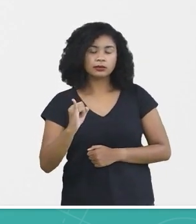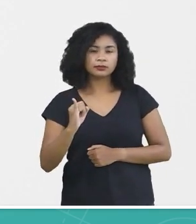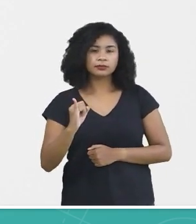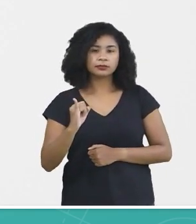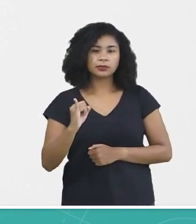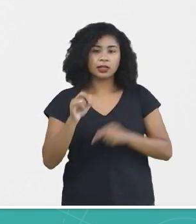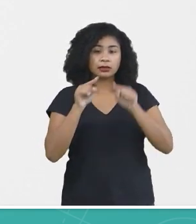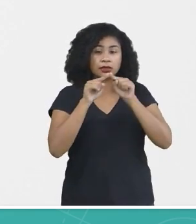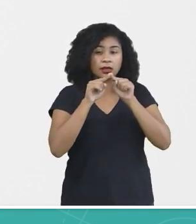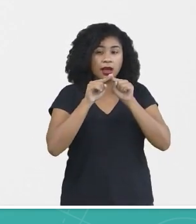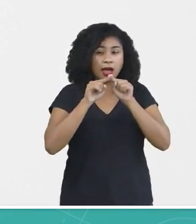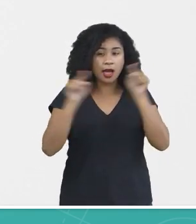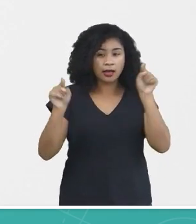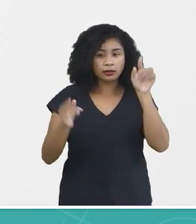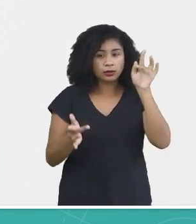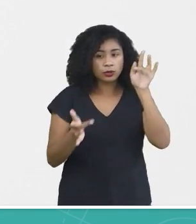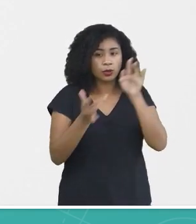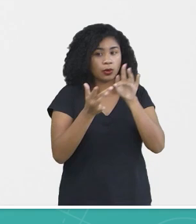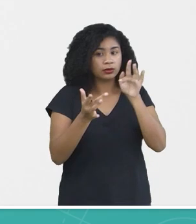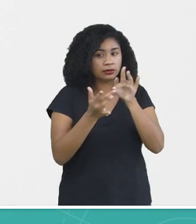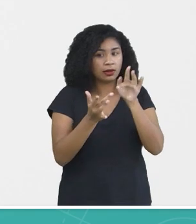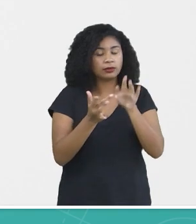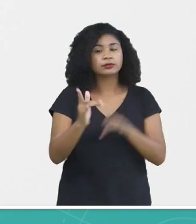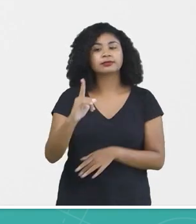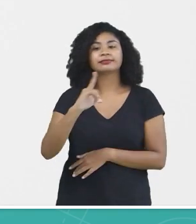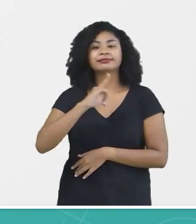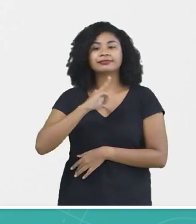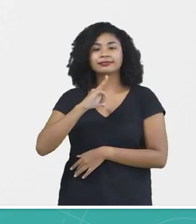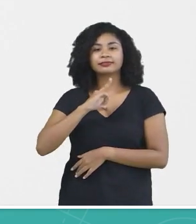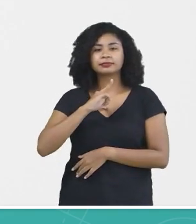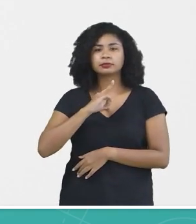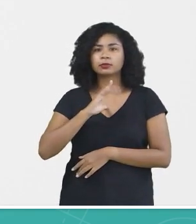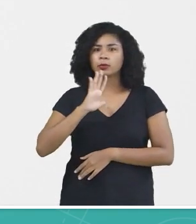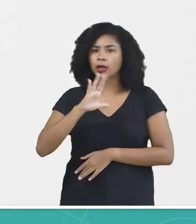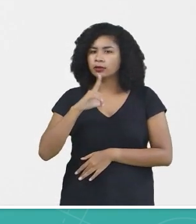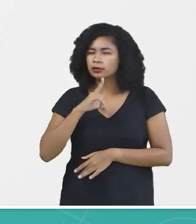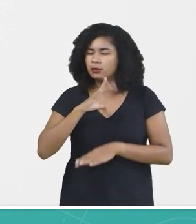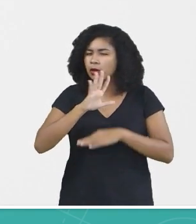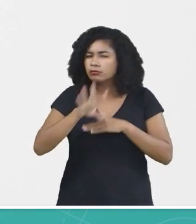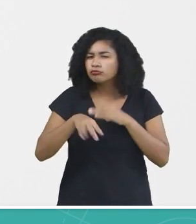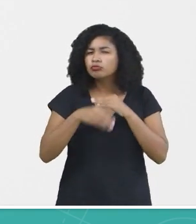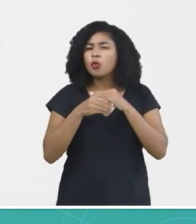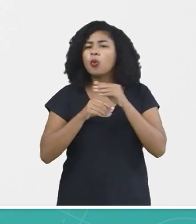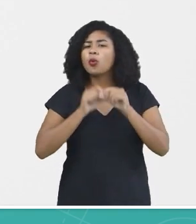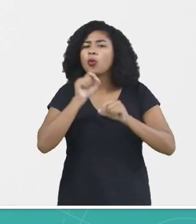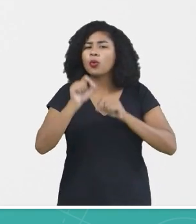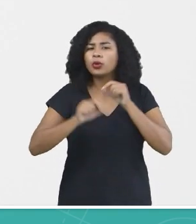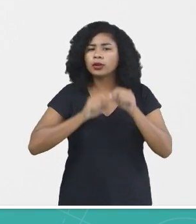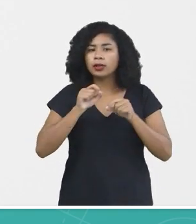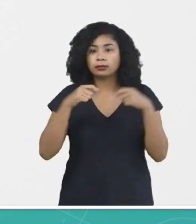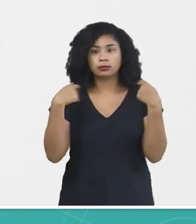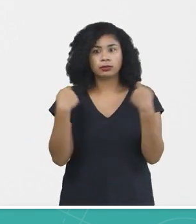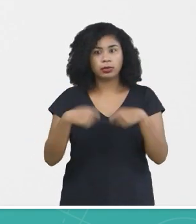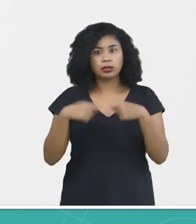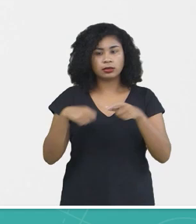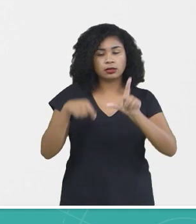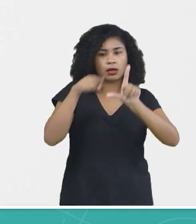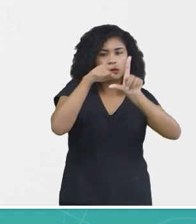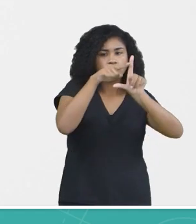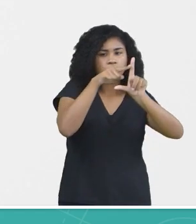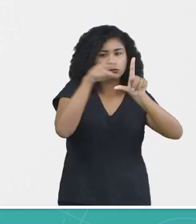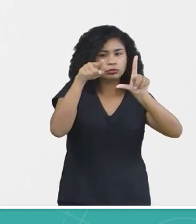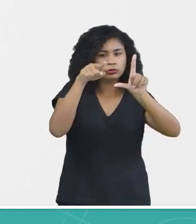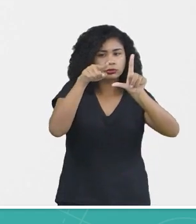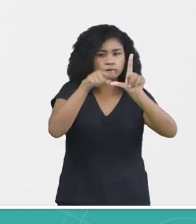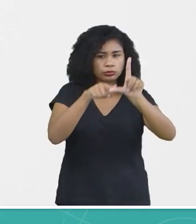ponto, mas aí tem uma coisinha a mais. Qual é a coisinha a mais? Ter um ângulo de 90 graus.